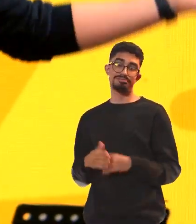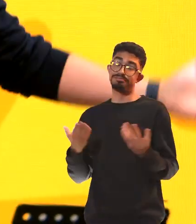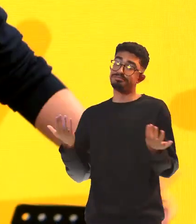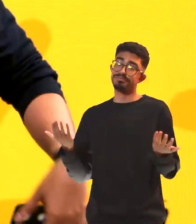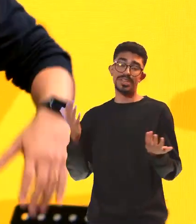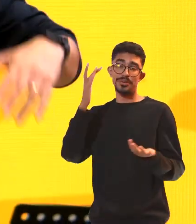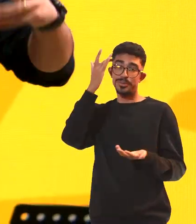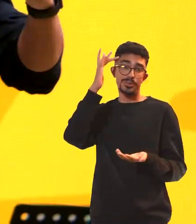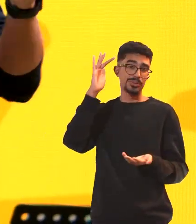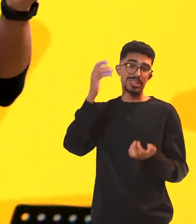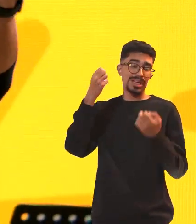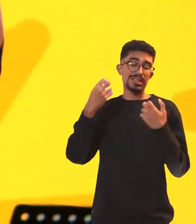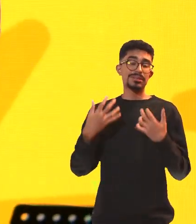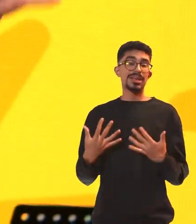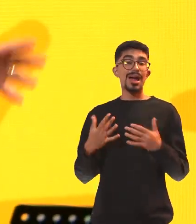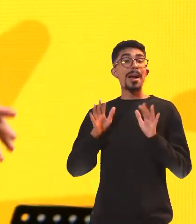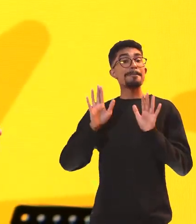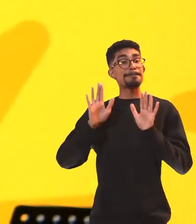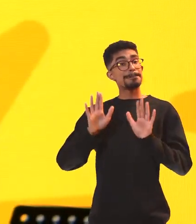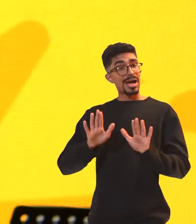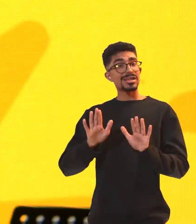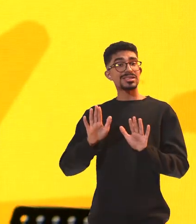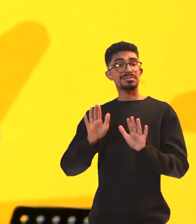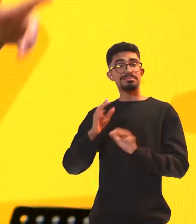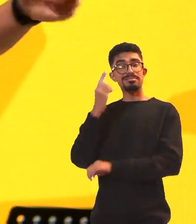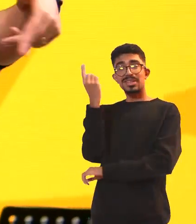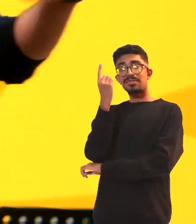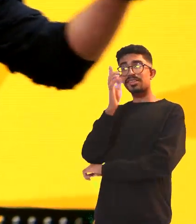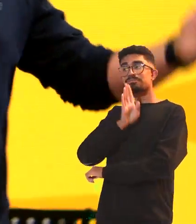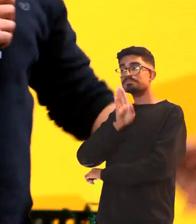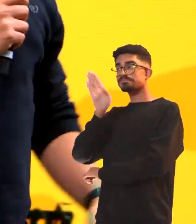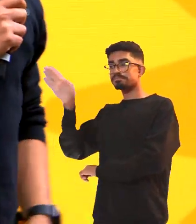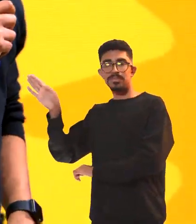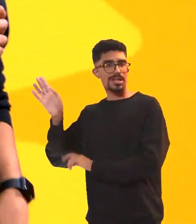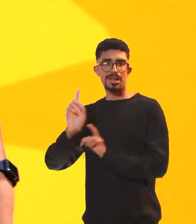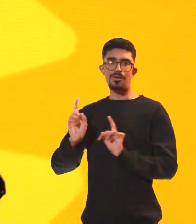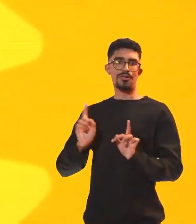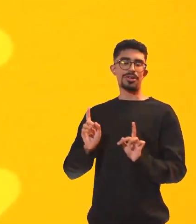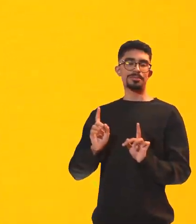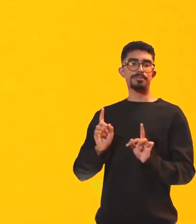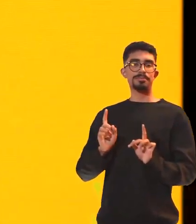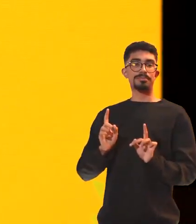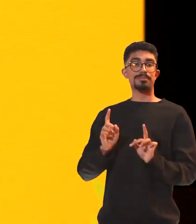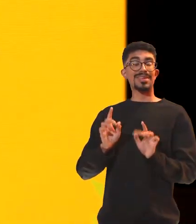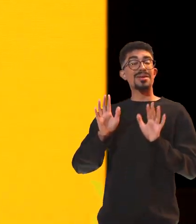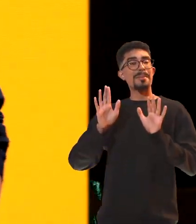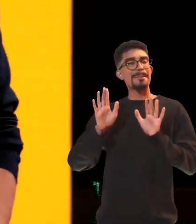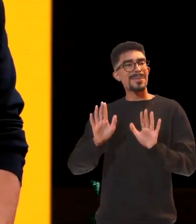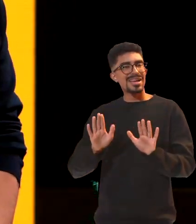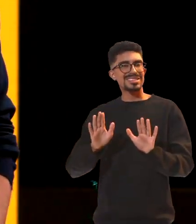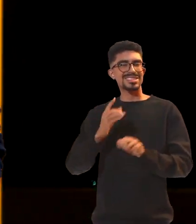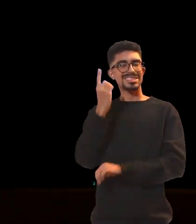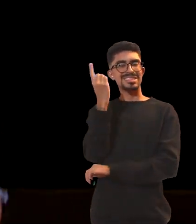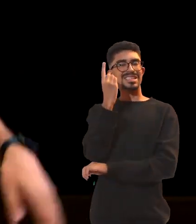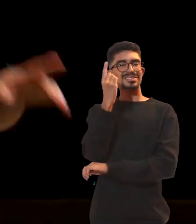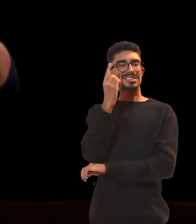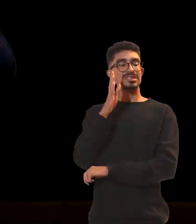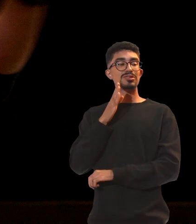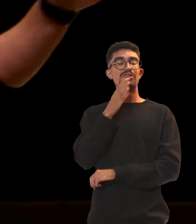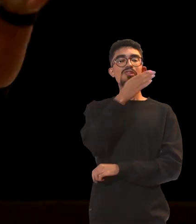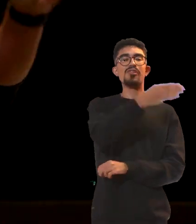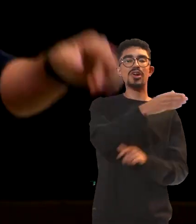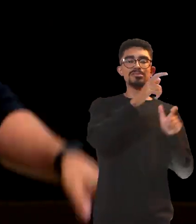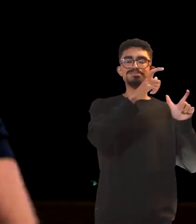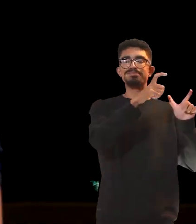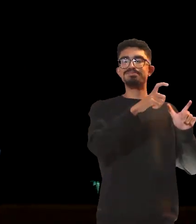confortável no palácio. Fato é que ele não foi. Mas pior do que não ter ido, foi ter ido para o terraço. Ele foi para o lugar